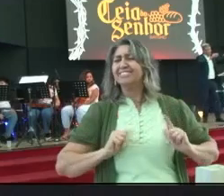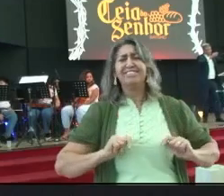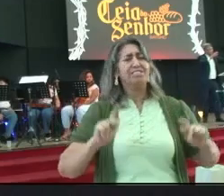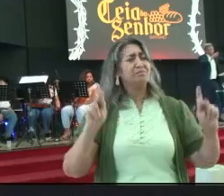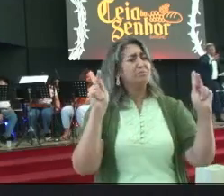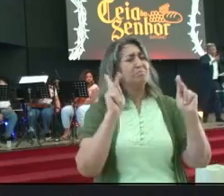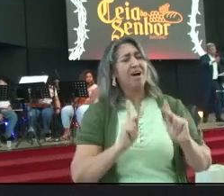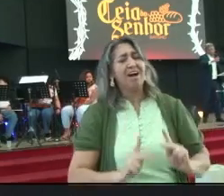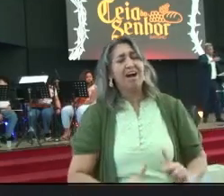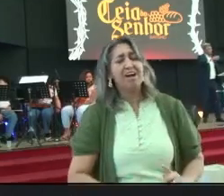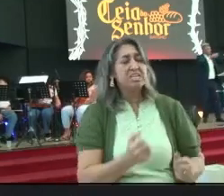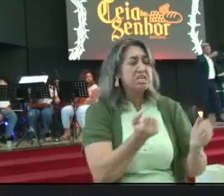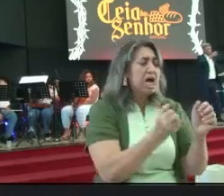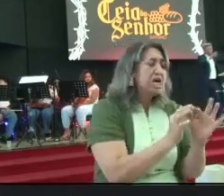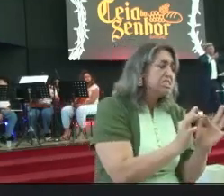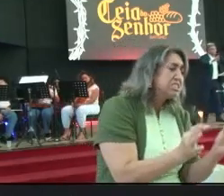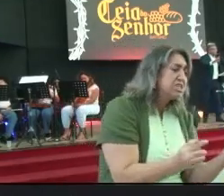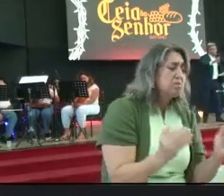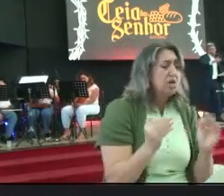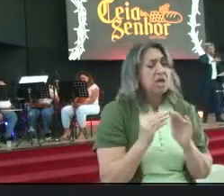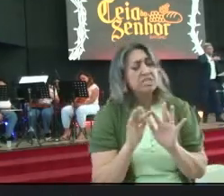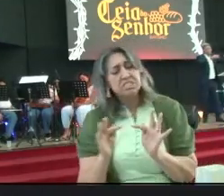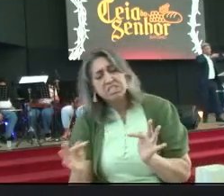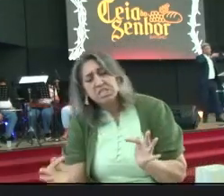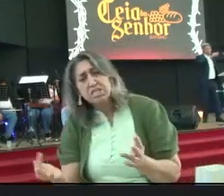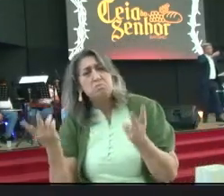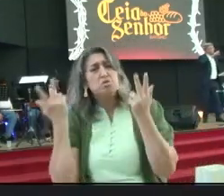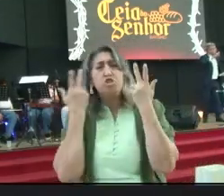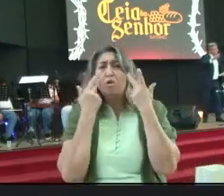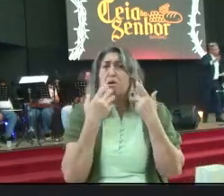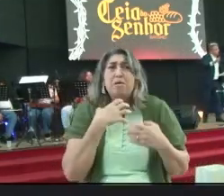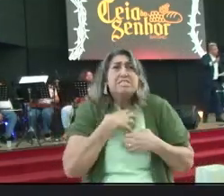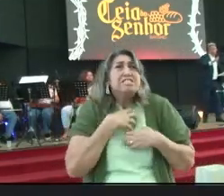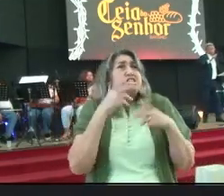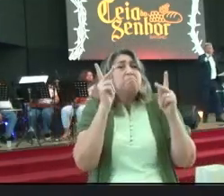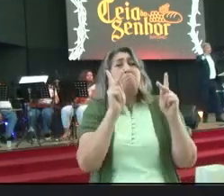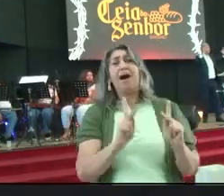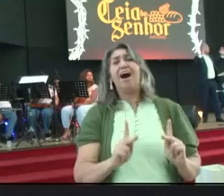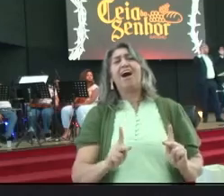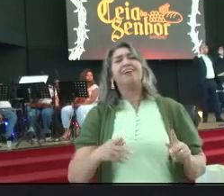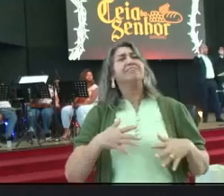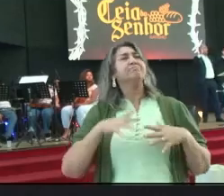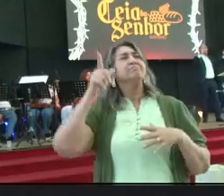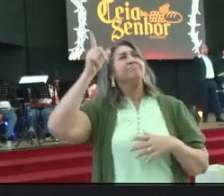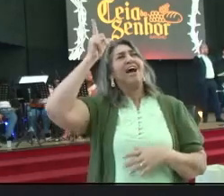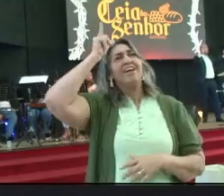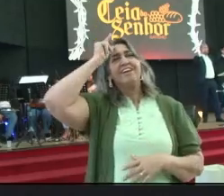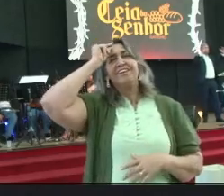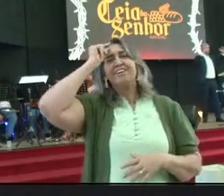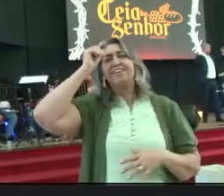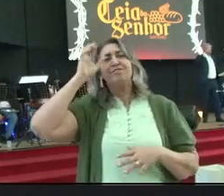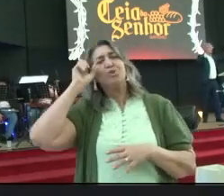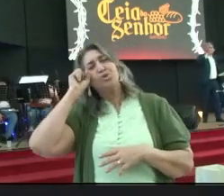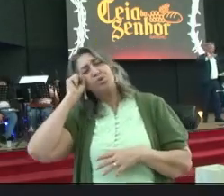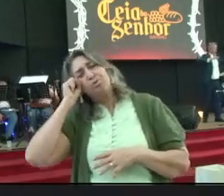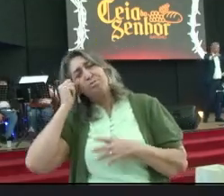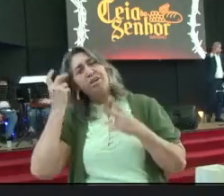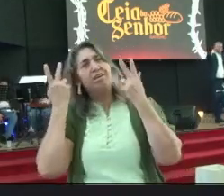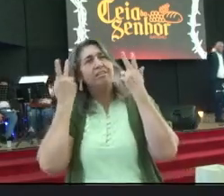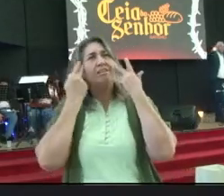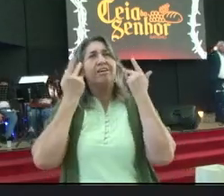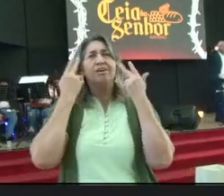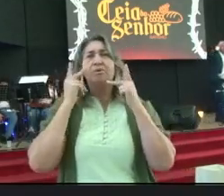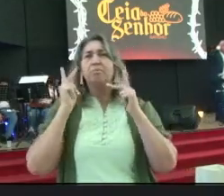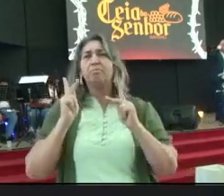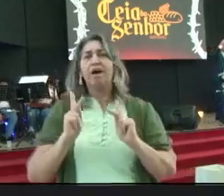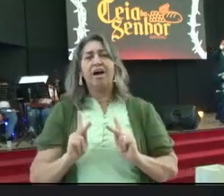mais simples, morar numa casa mais simples, vestir mais simples, mas ter paz, dormir, do que